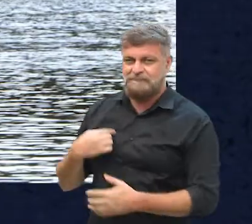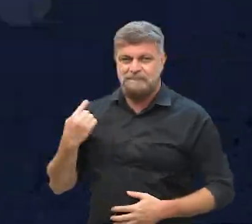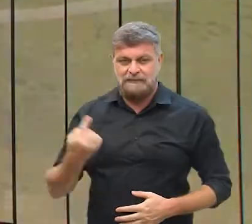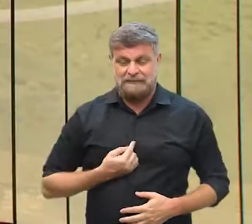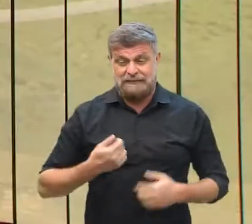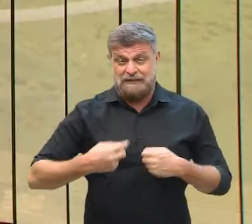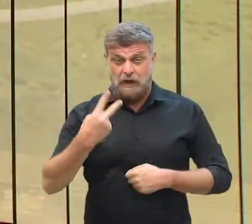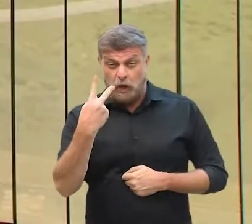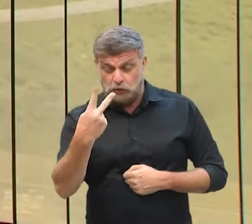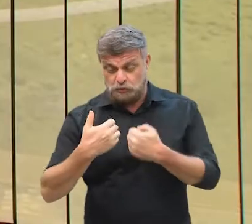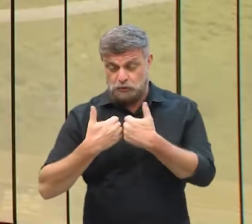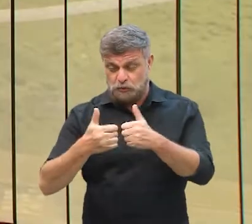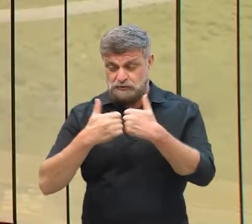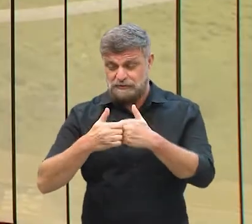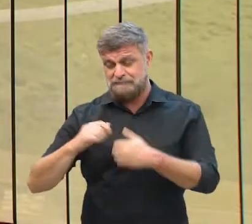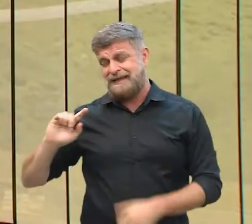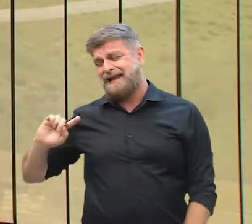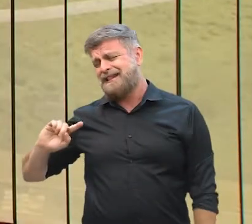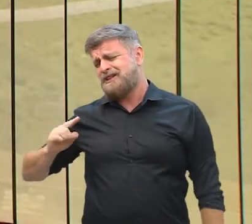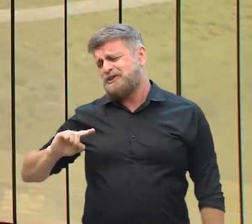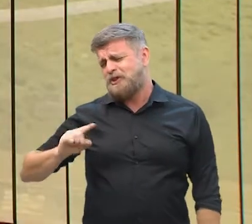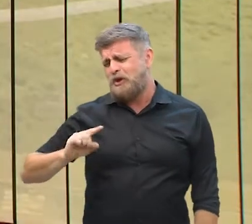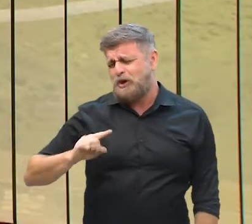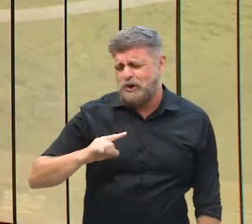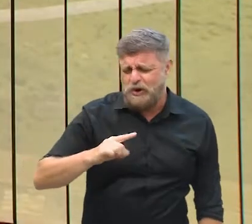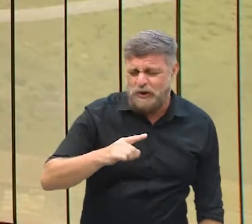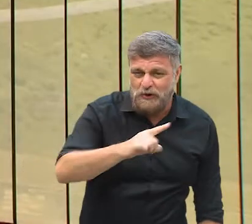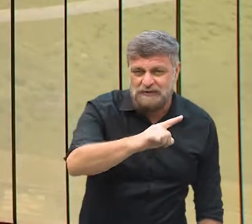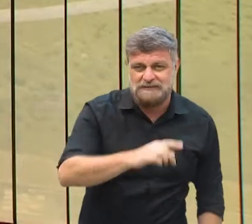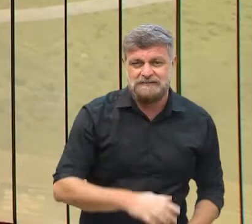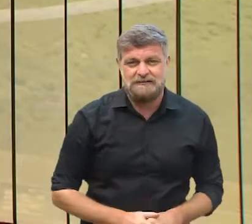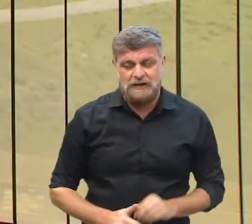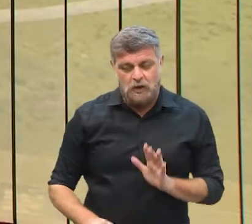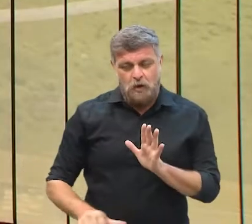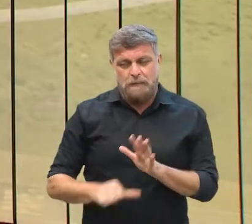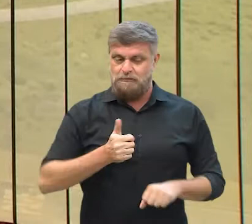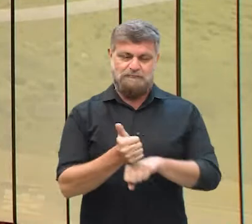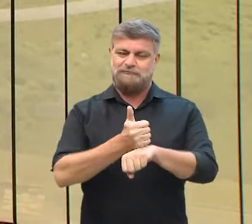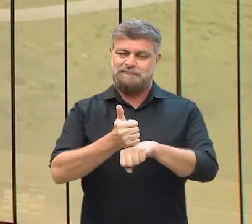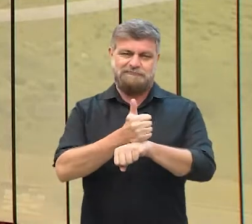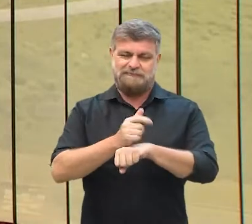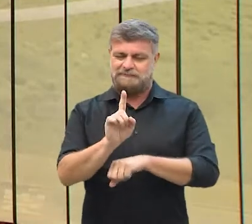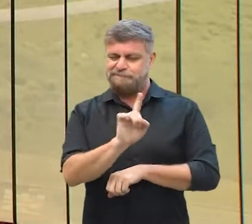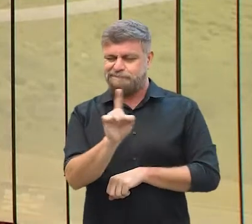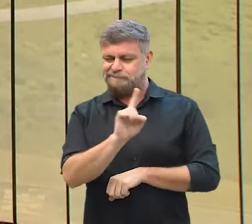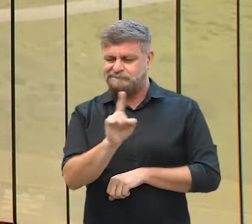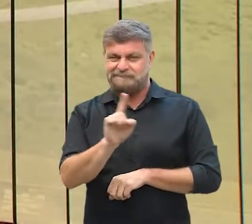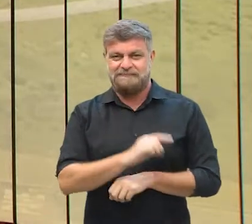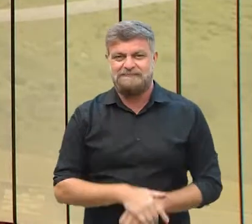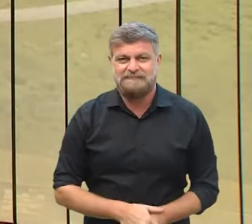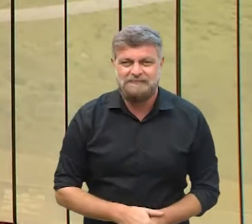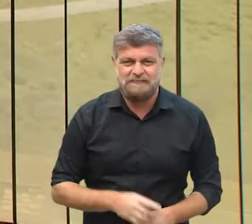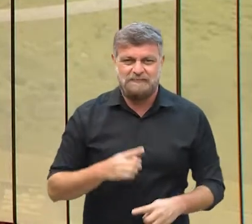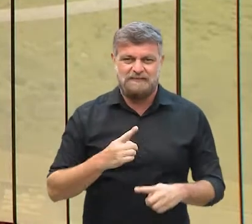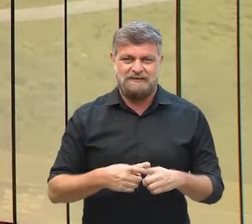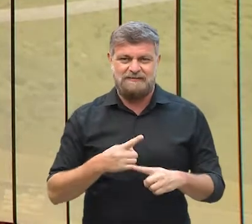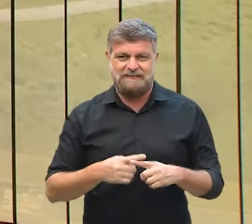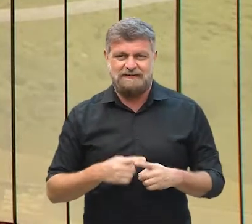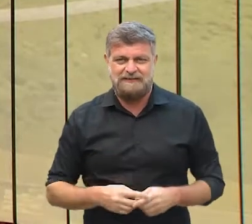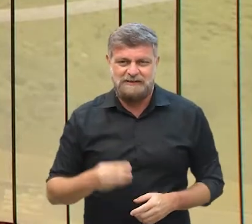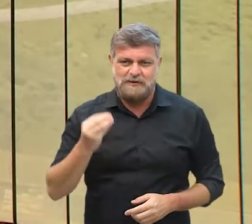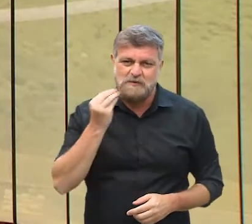adolescência, década de 60 e 70? Era uma cidade pacata, bem simples, entendeu? Cortado por uma